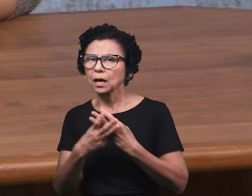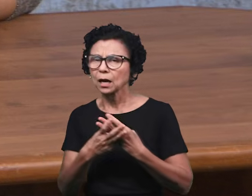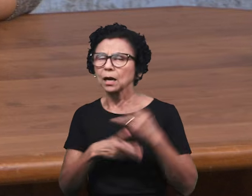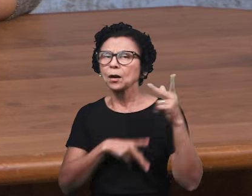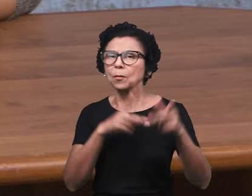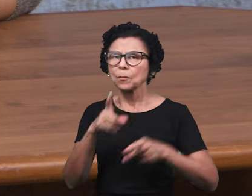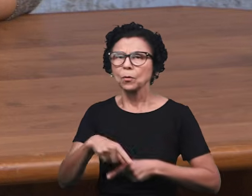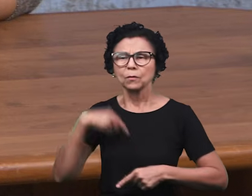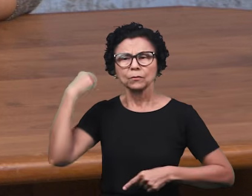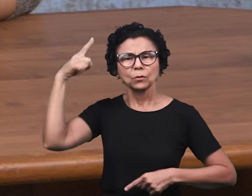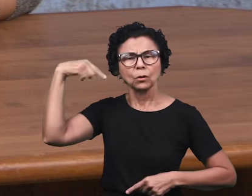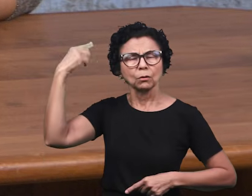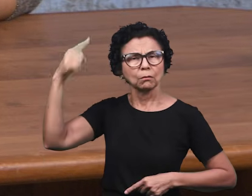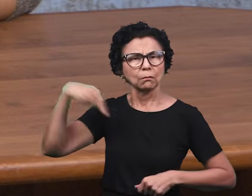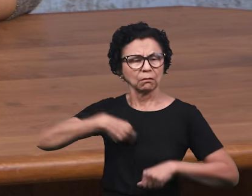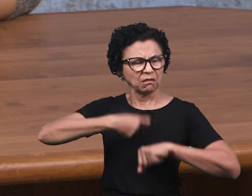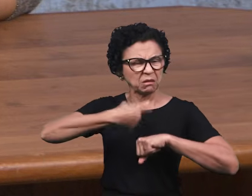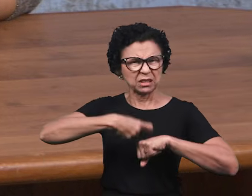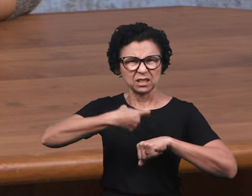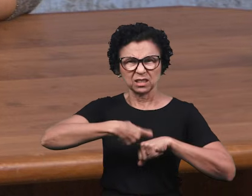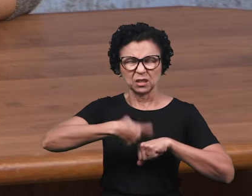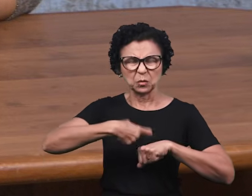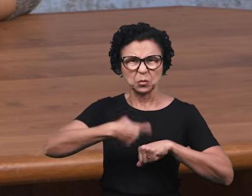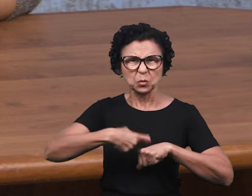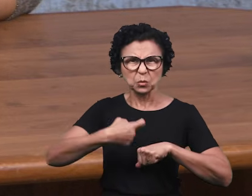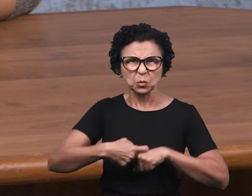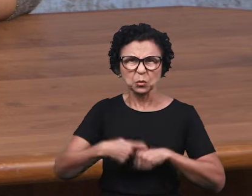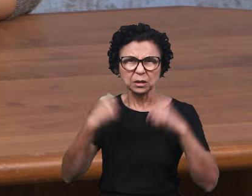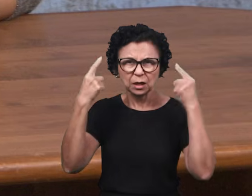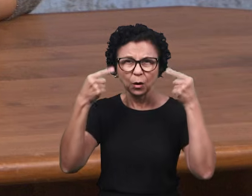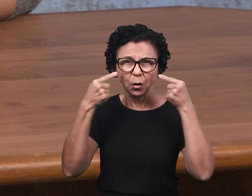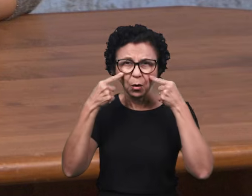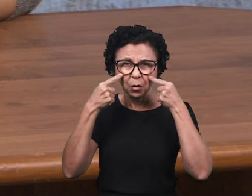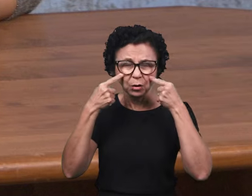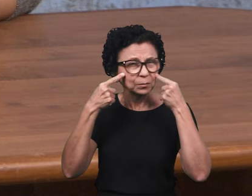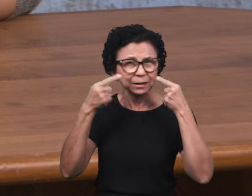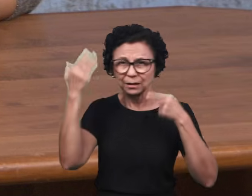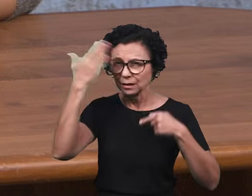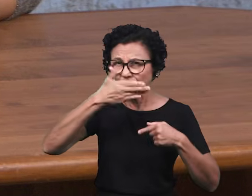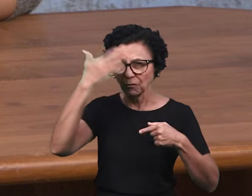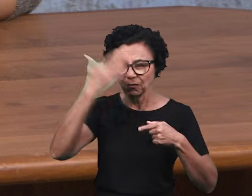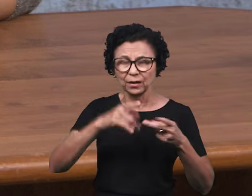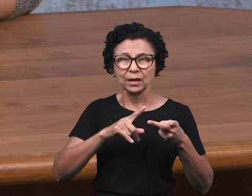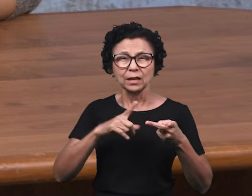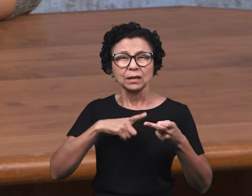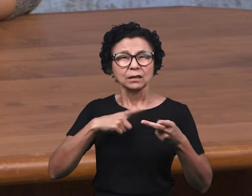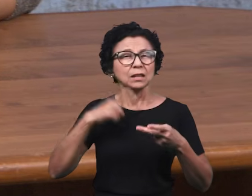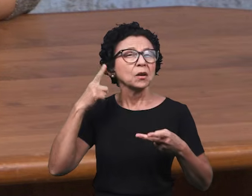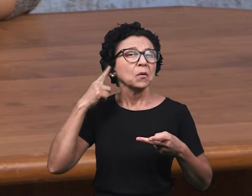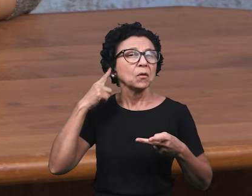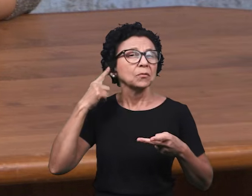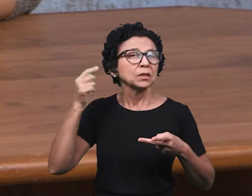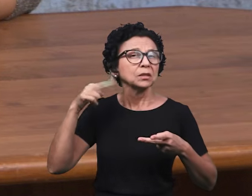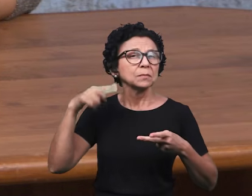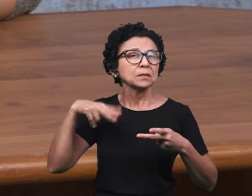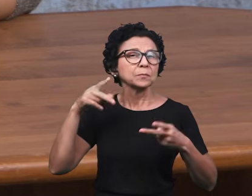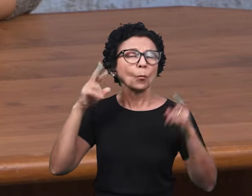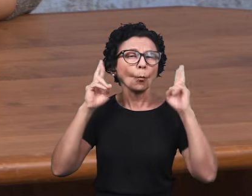sem coração, que tendes olhos e não vedes, que tendes ouvidos e não